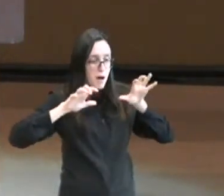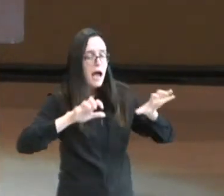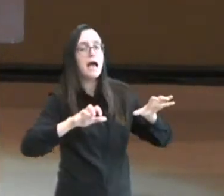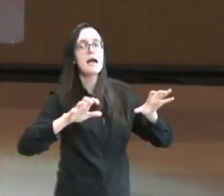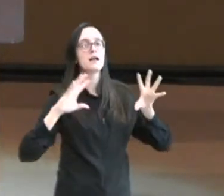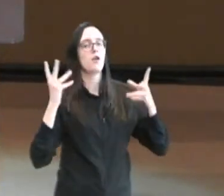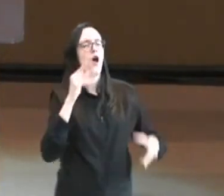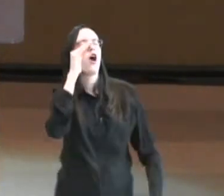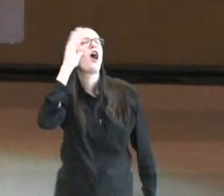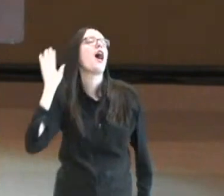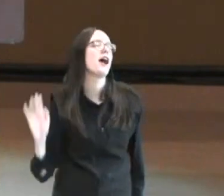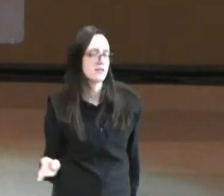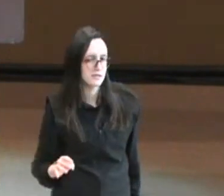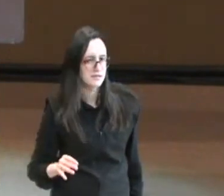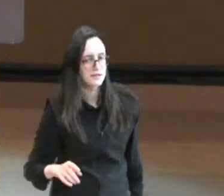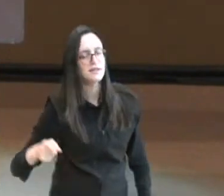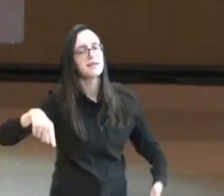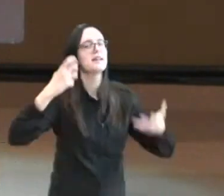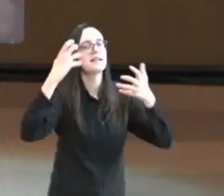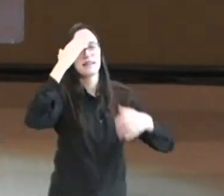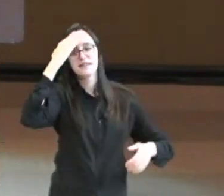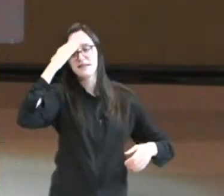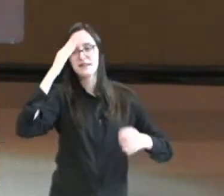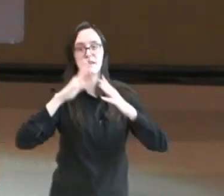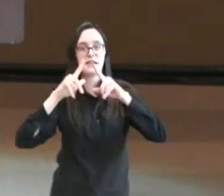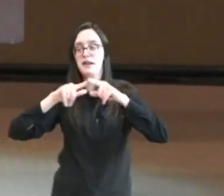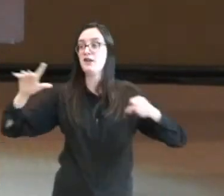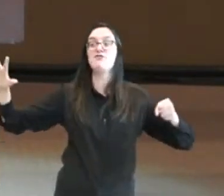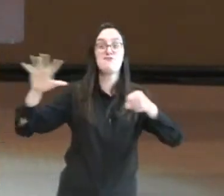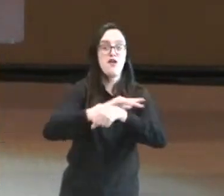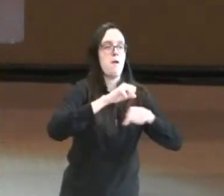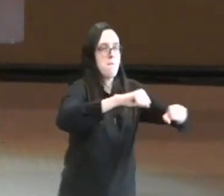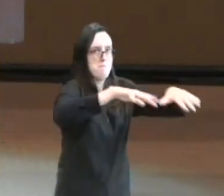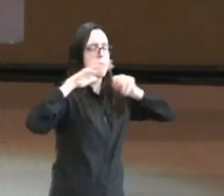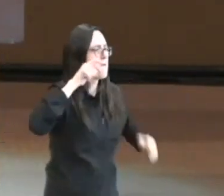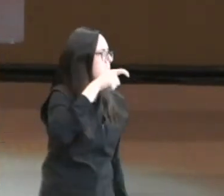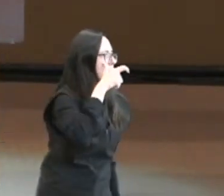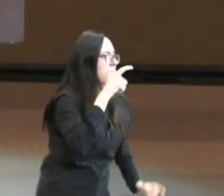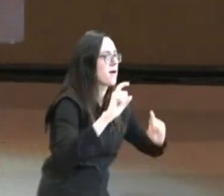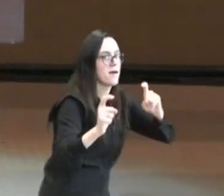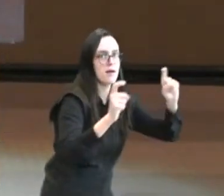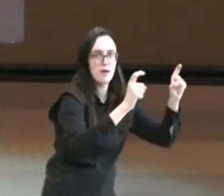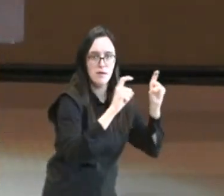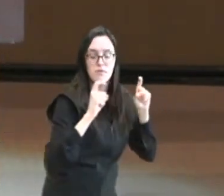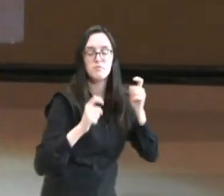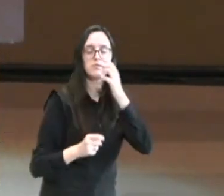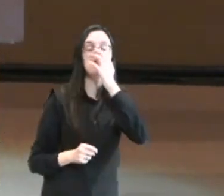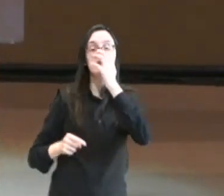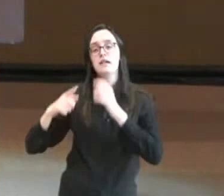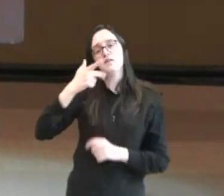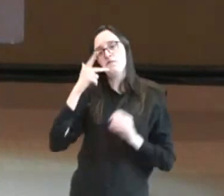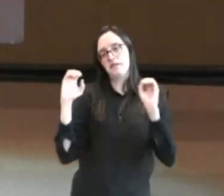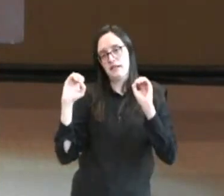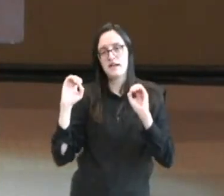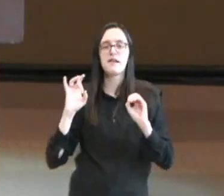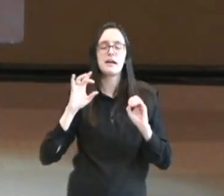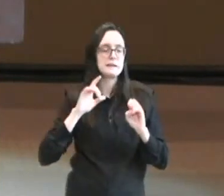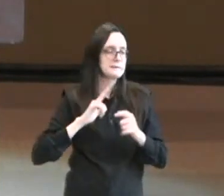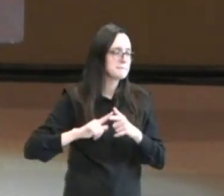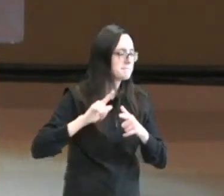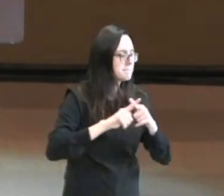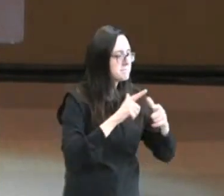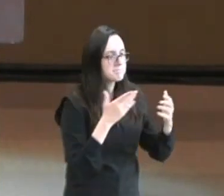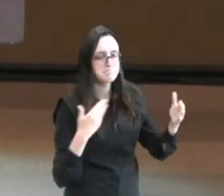é curioso, né? A igreja encheu e tal. E ele disse que, sem dizer nada sobre o problema,